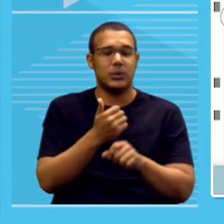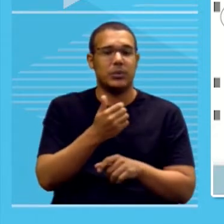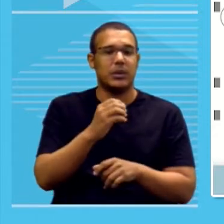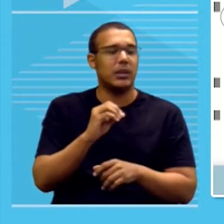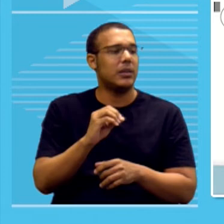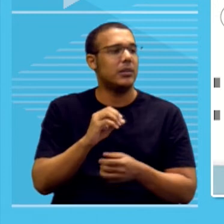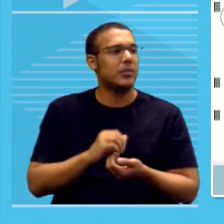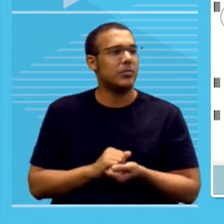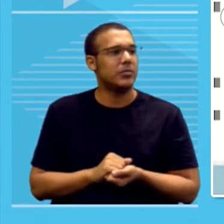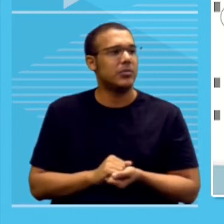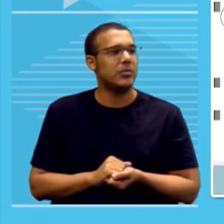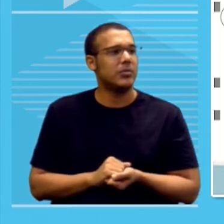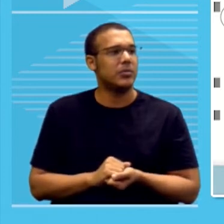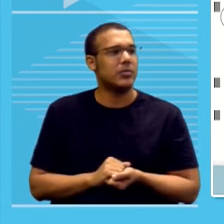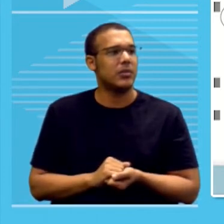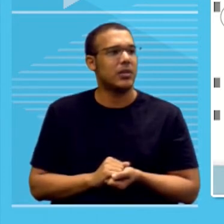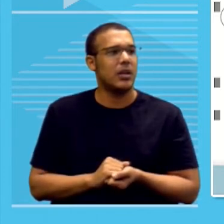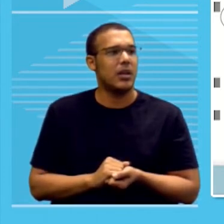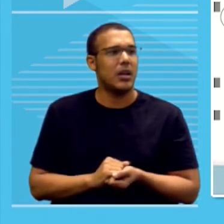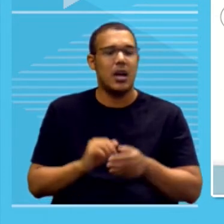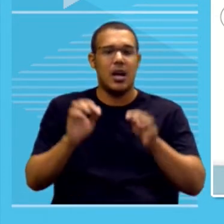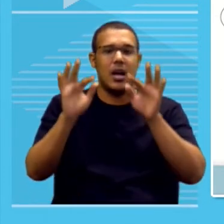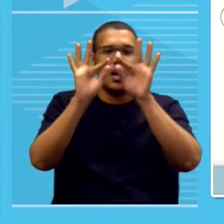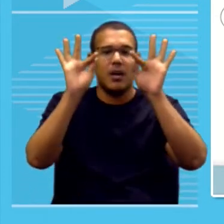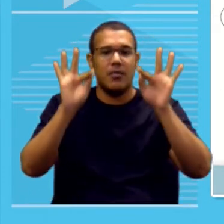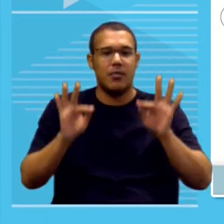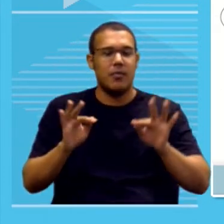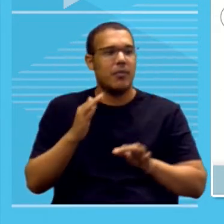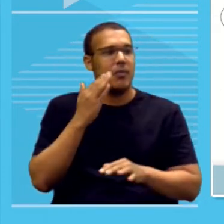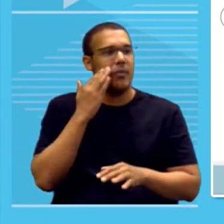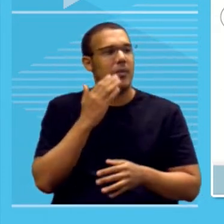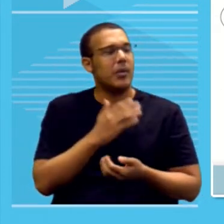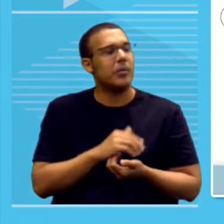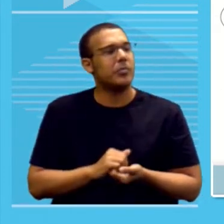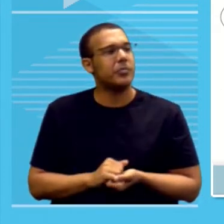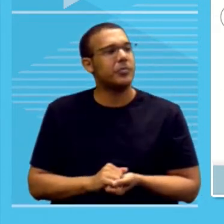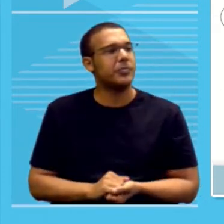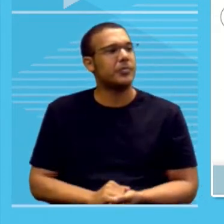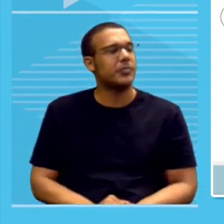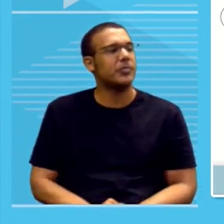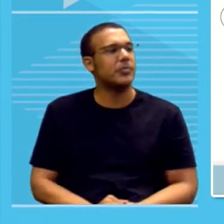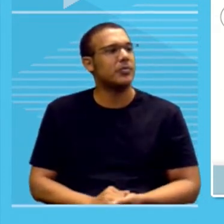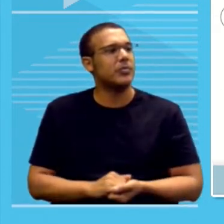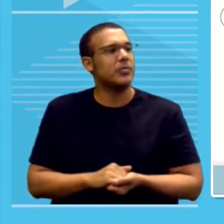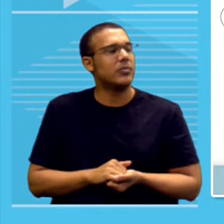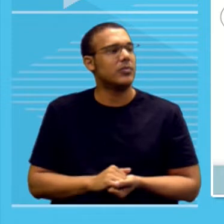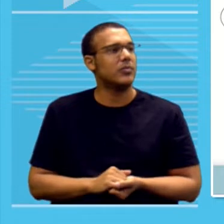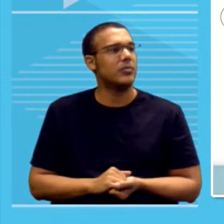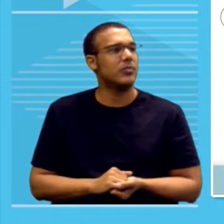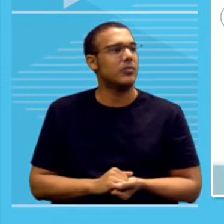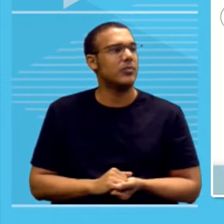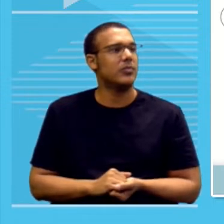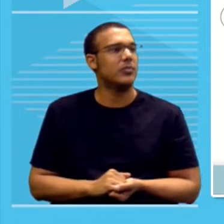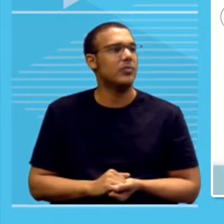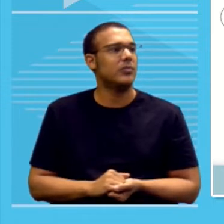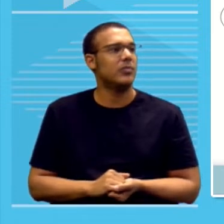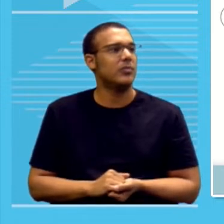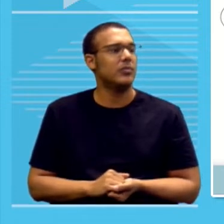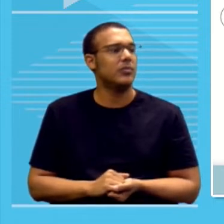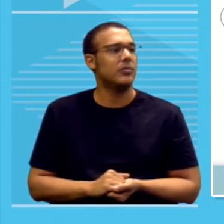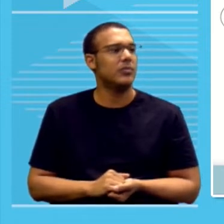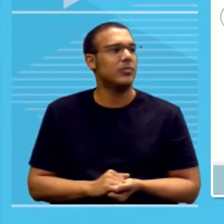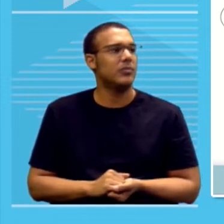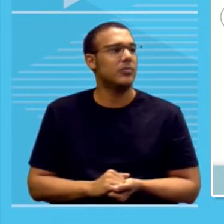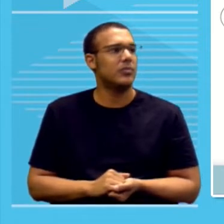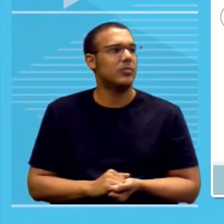aí repetindo o professor ali a fórmula vai ficar professor raiz